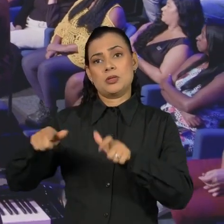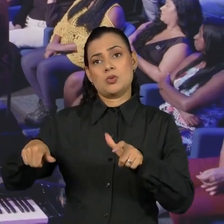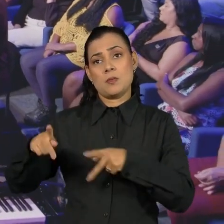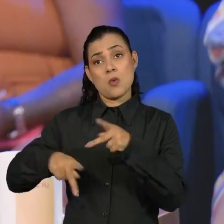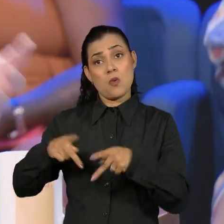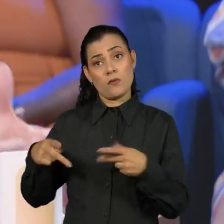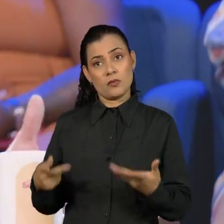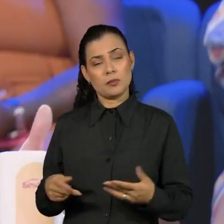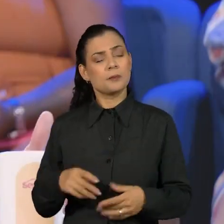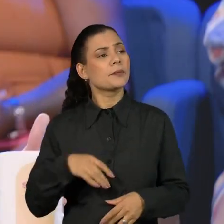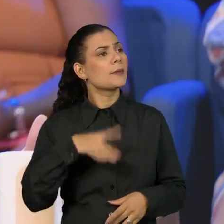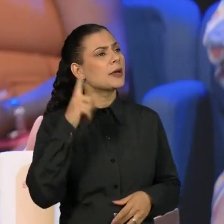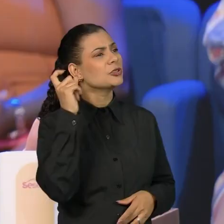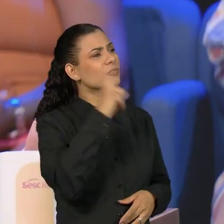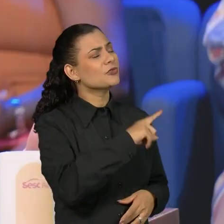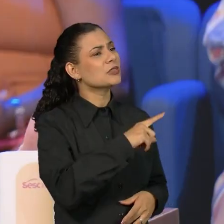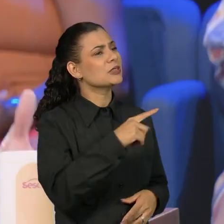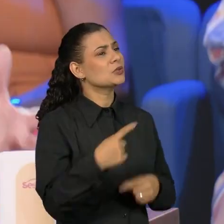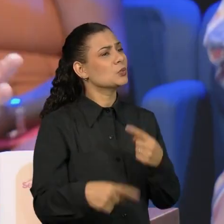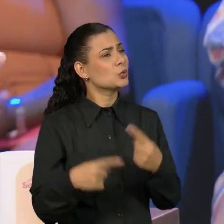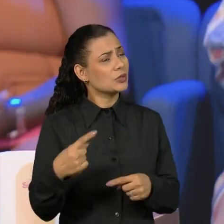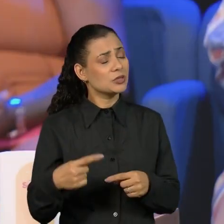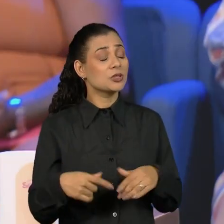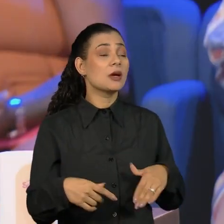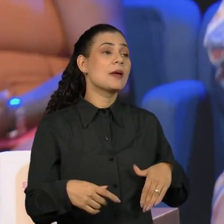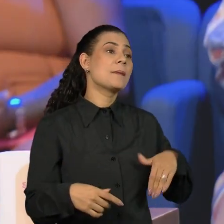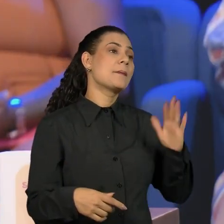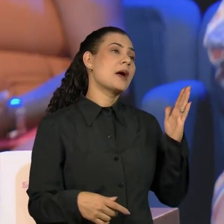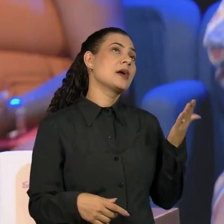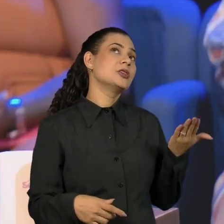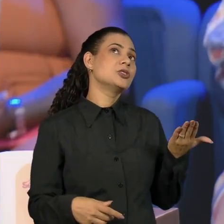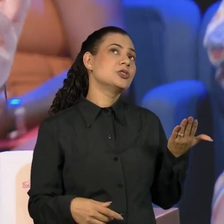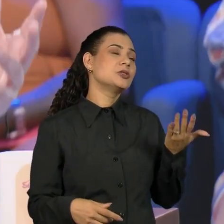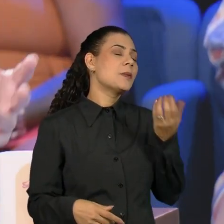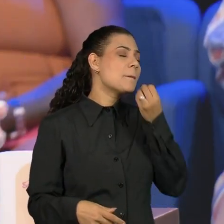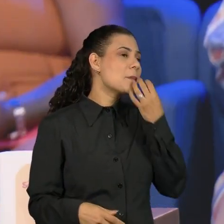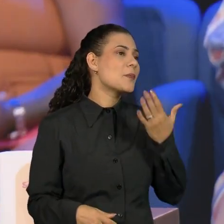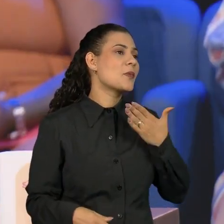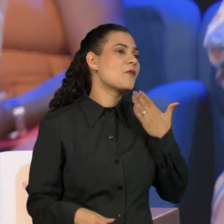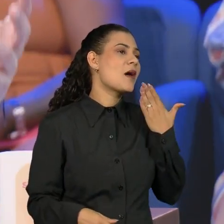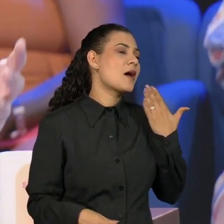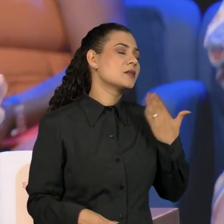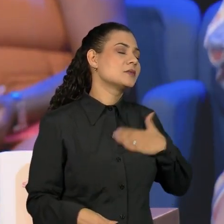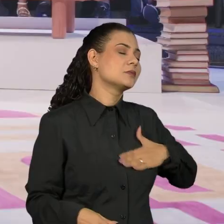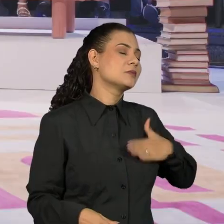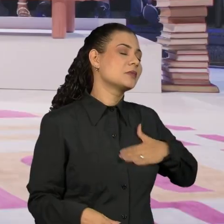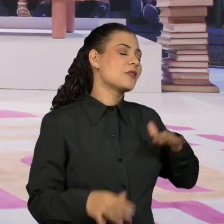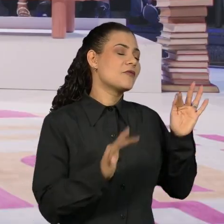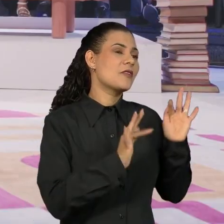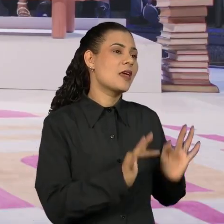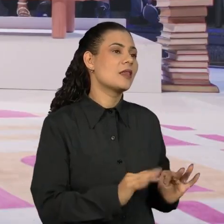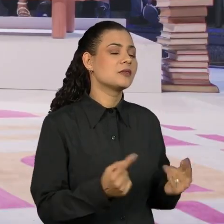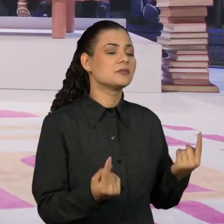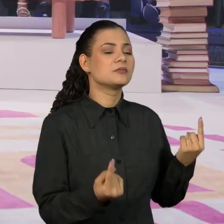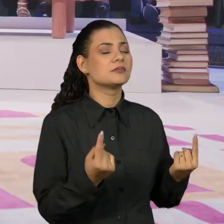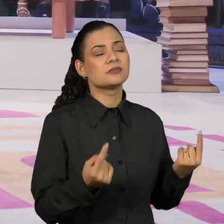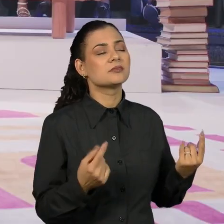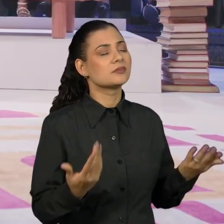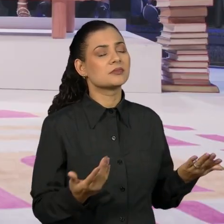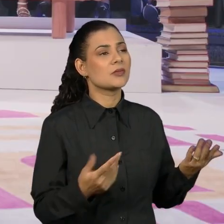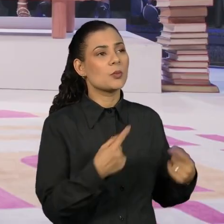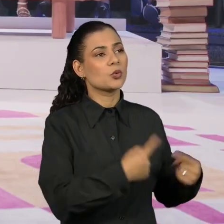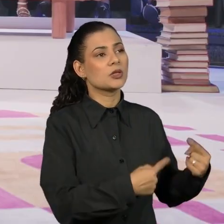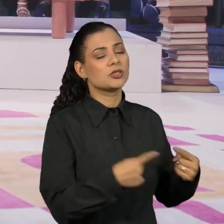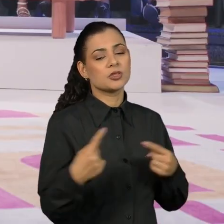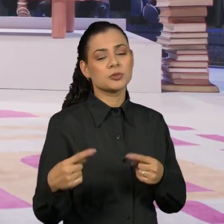que é mais duro na vida política e o que é mais saudável, mais feliz, mais realizador na